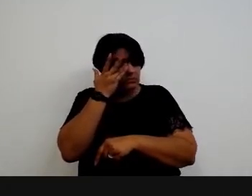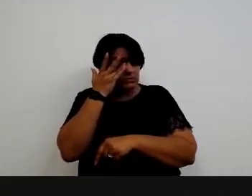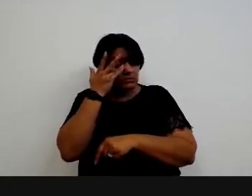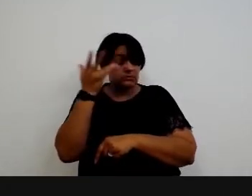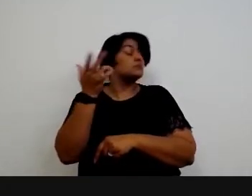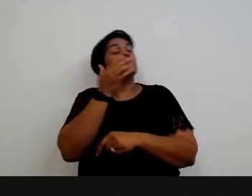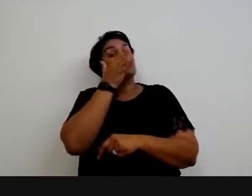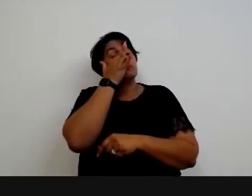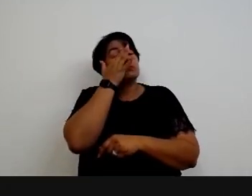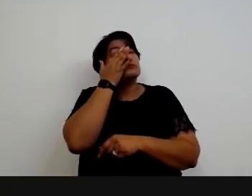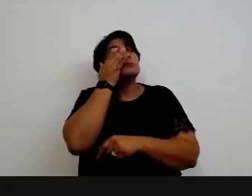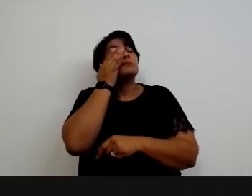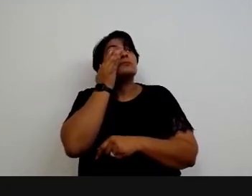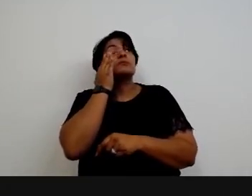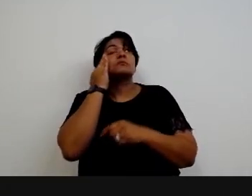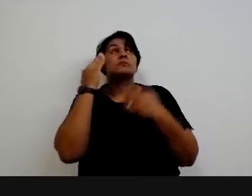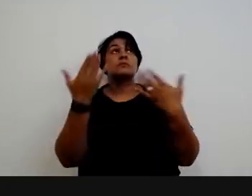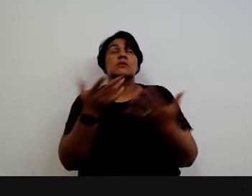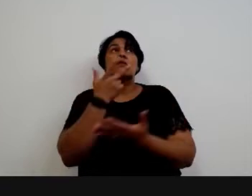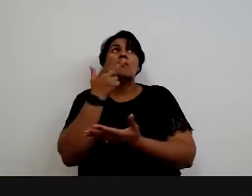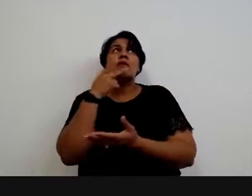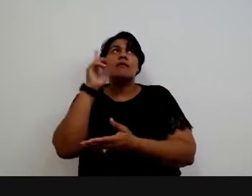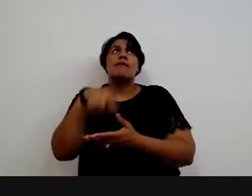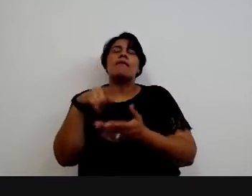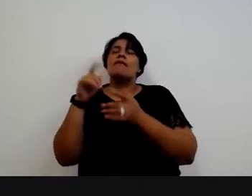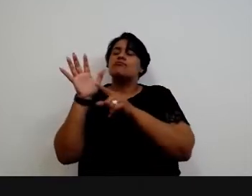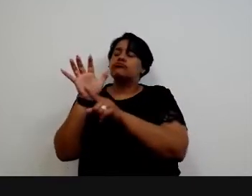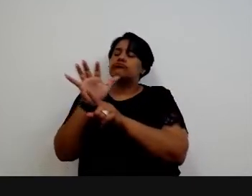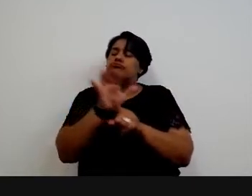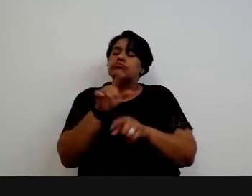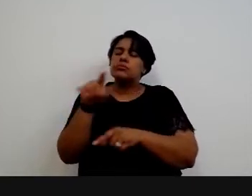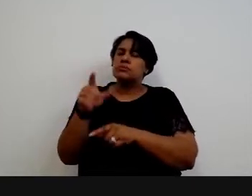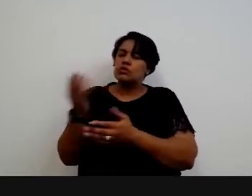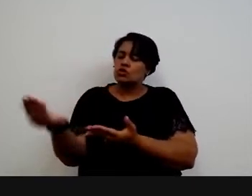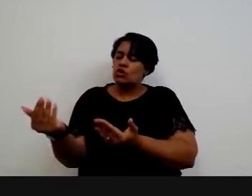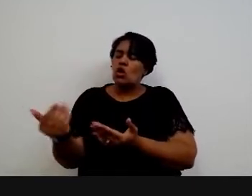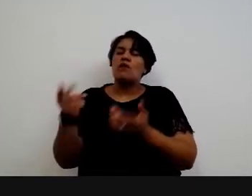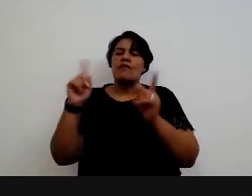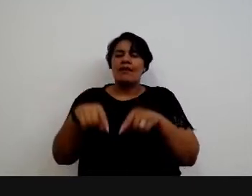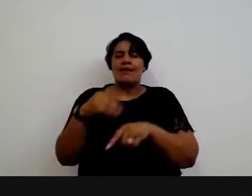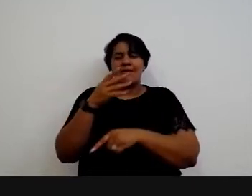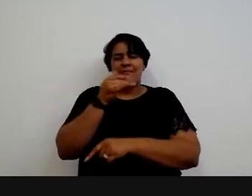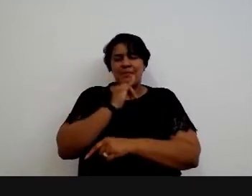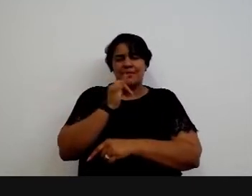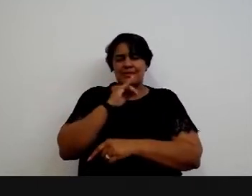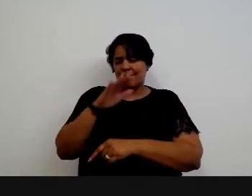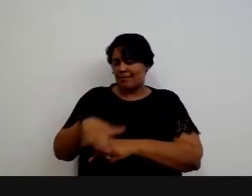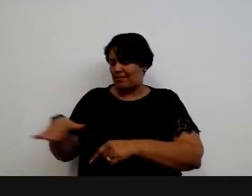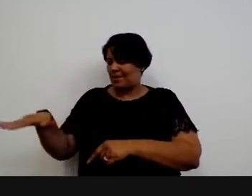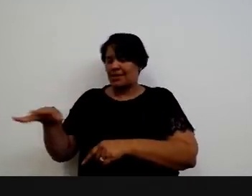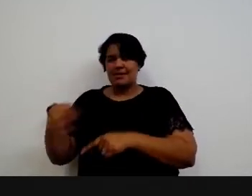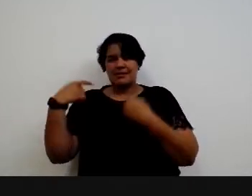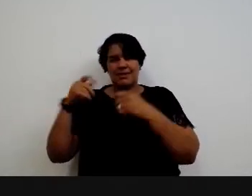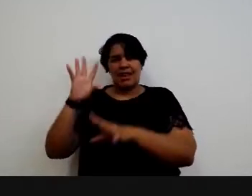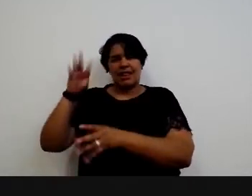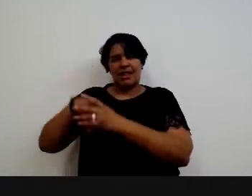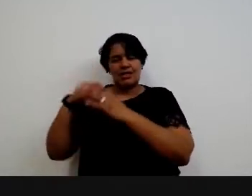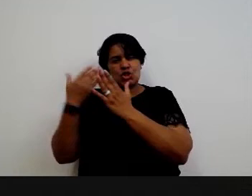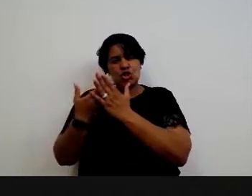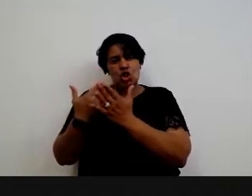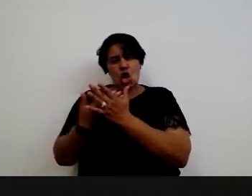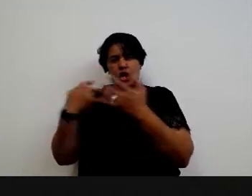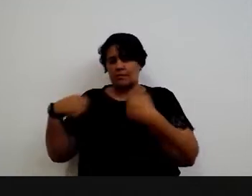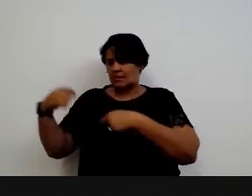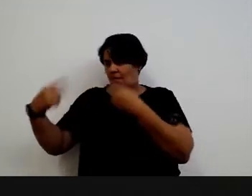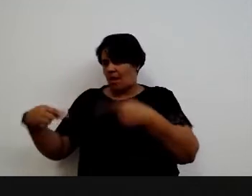no todo. Nós estamos falando de investimento desde aquele que é uma criança que precisa discutir sobre política dentro da escola, desde o idoso